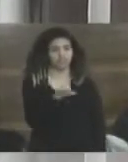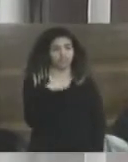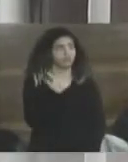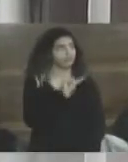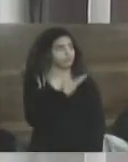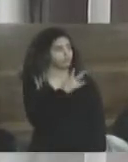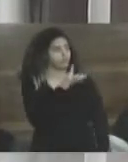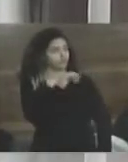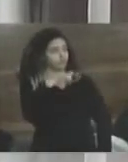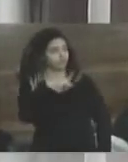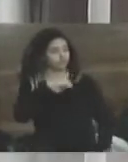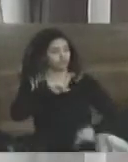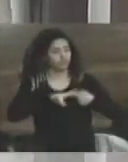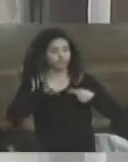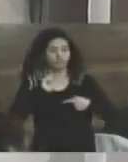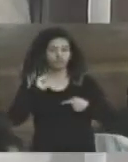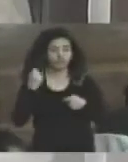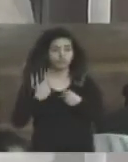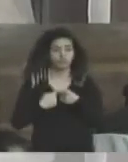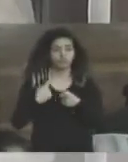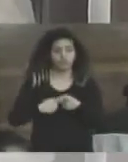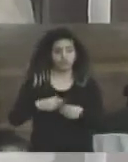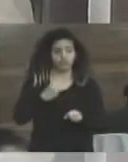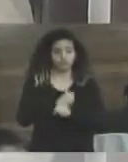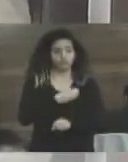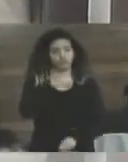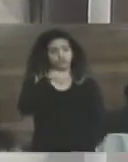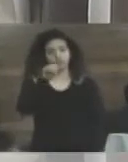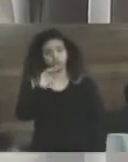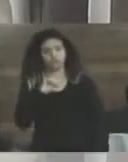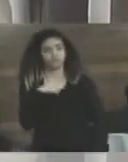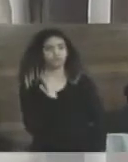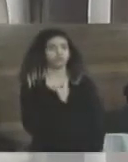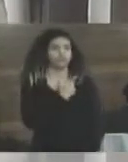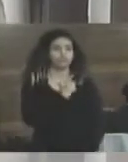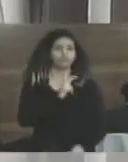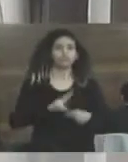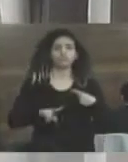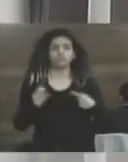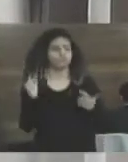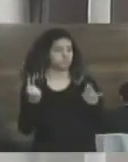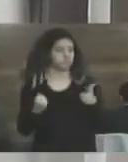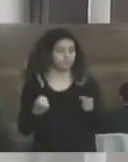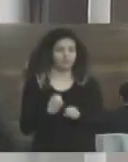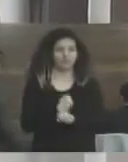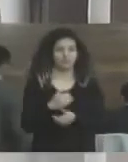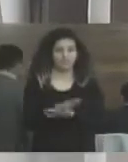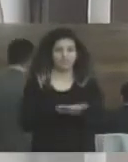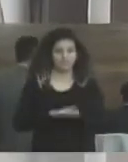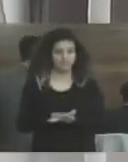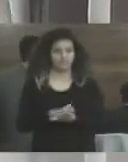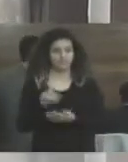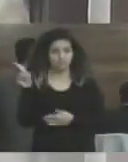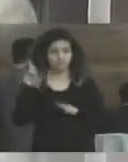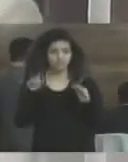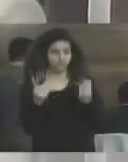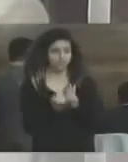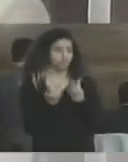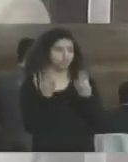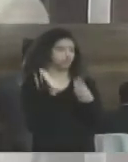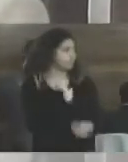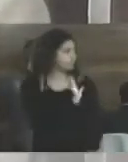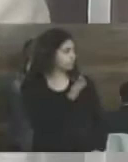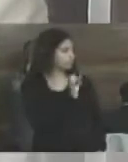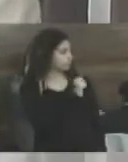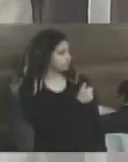nós vamos obter essa vitória, porque na década de 90 nós obtemos a vitória sem ter obra nenhuma no estaleiro. Sem ter nada, já vou